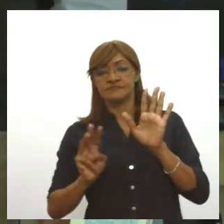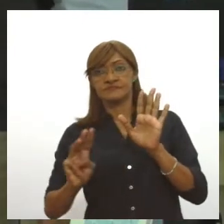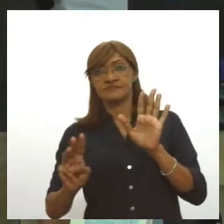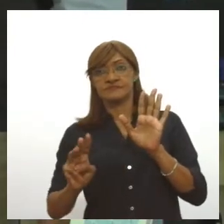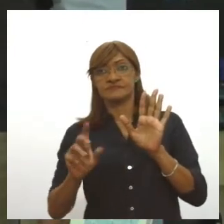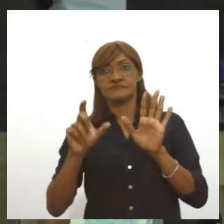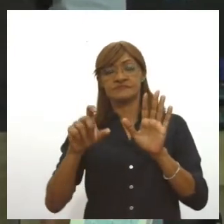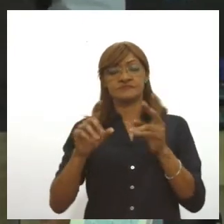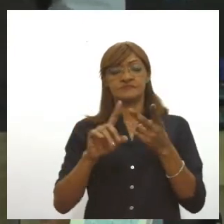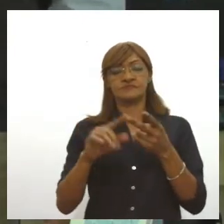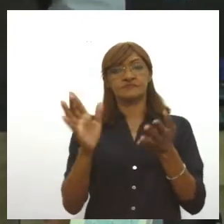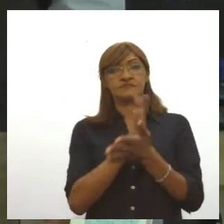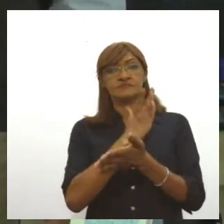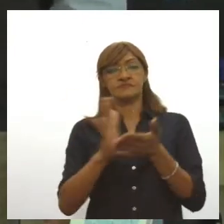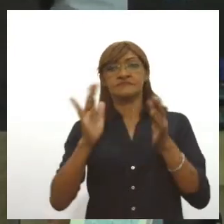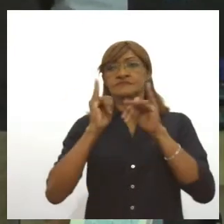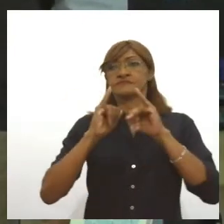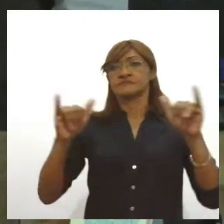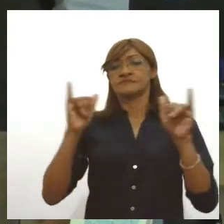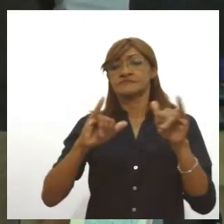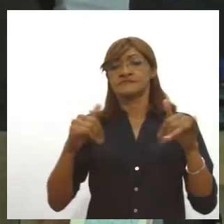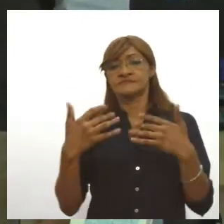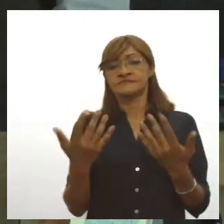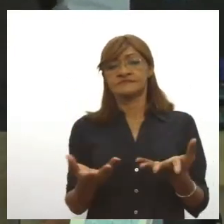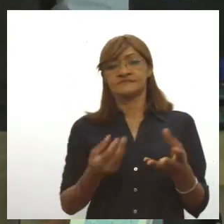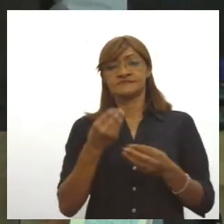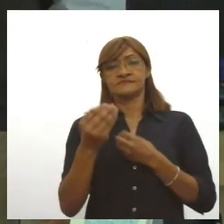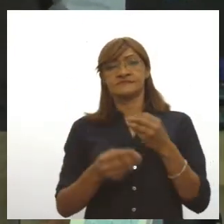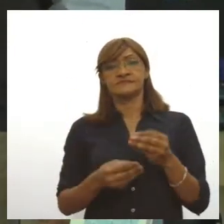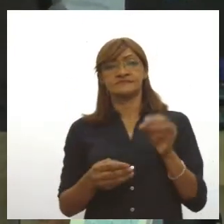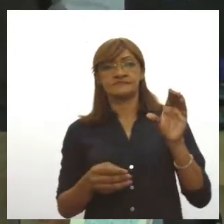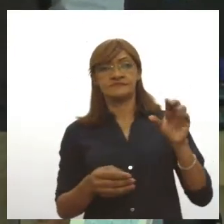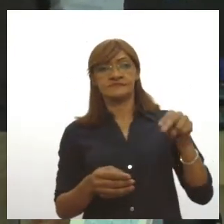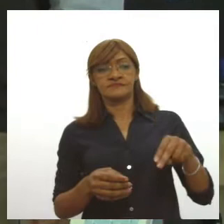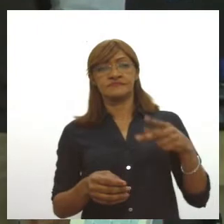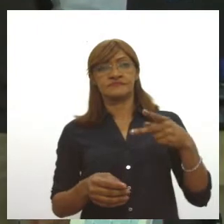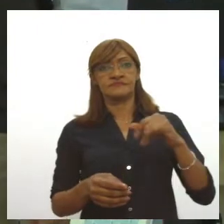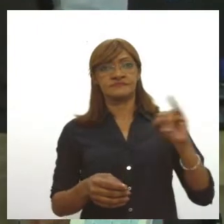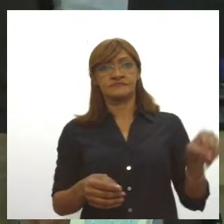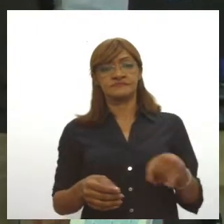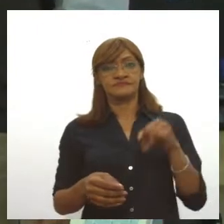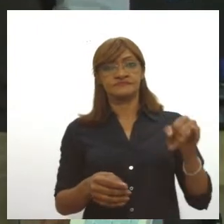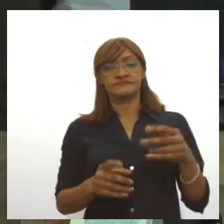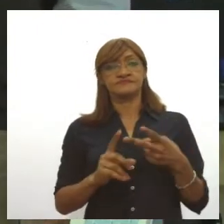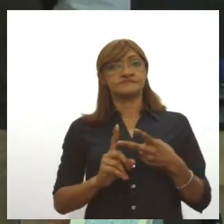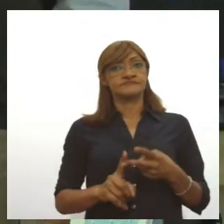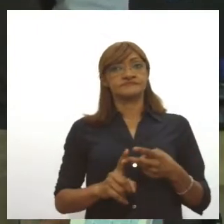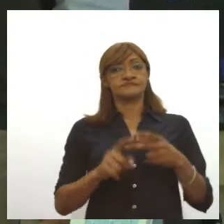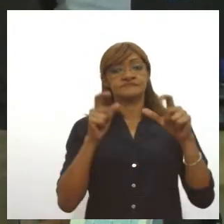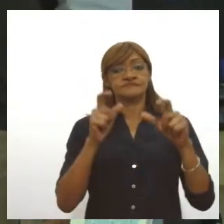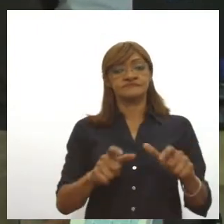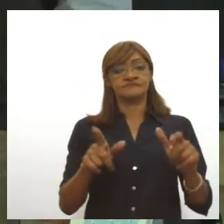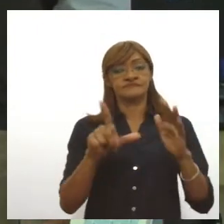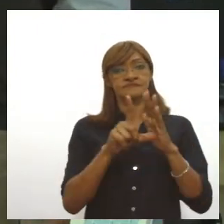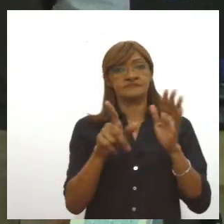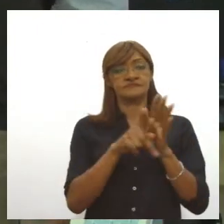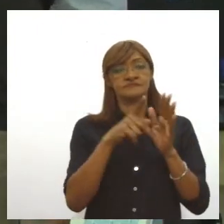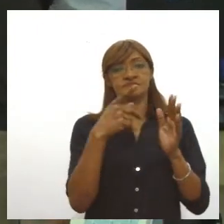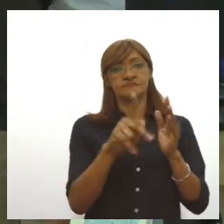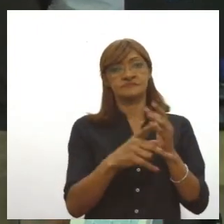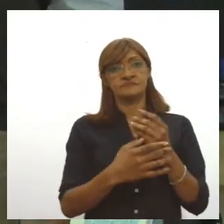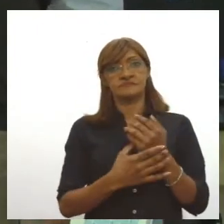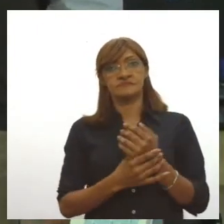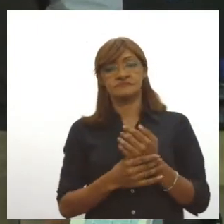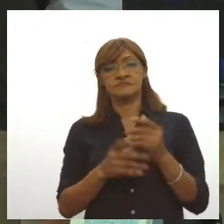Possuir algumas informações básicas, como o CNPJ e o endereço fixo do estabelecimento, para, em caso de